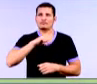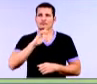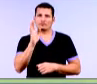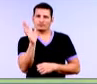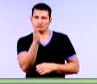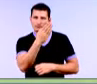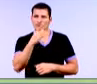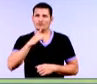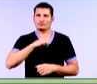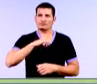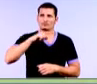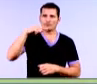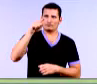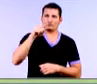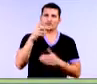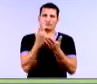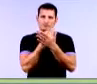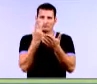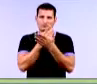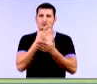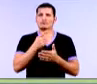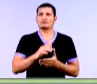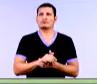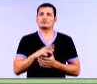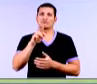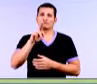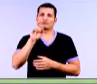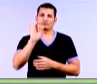nome válido, então? Calcular média tudo junto.